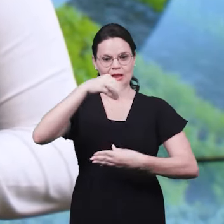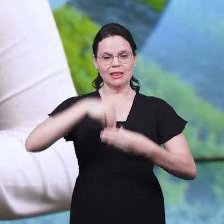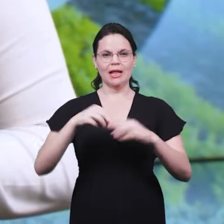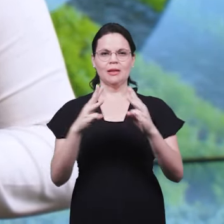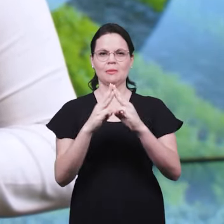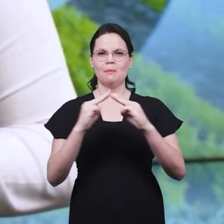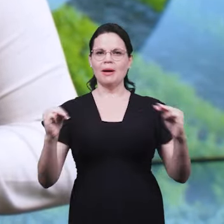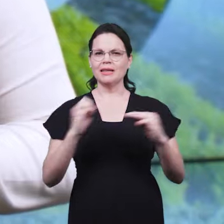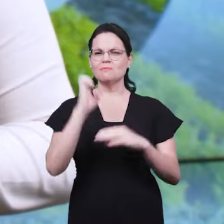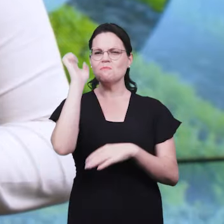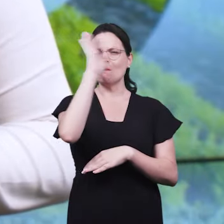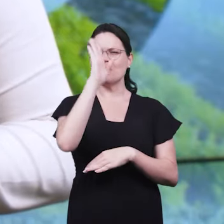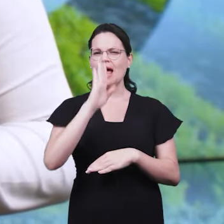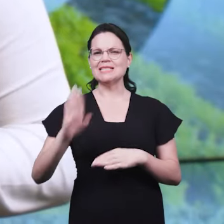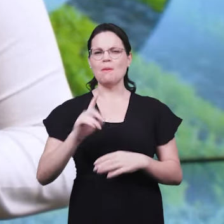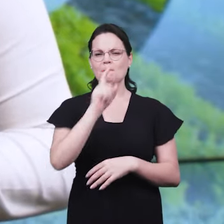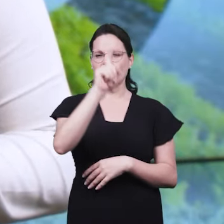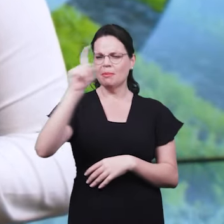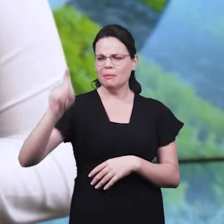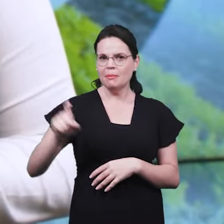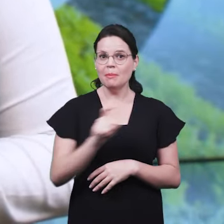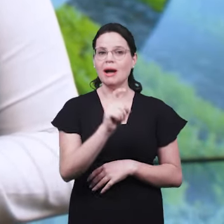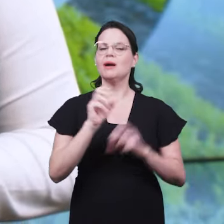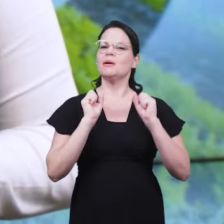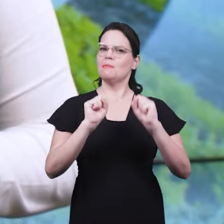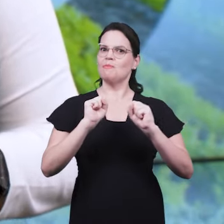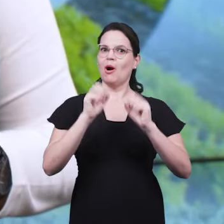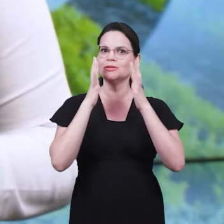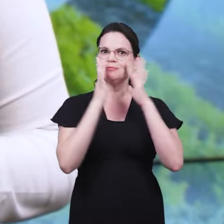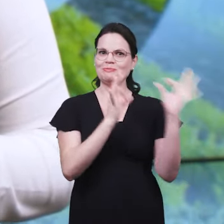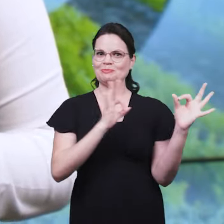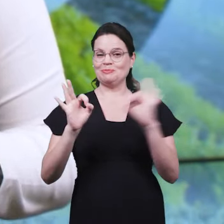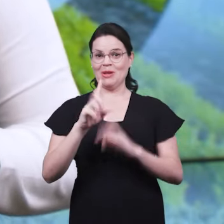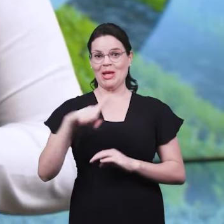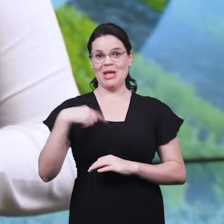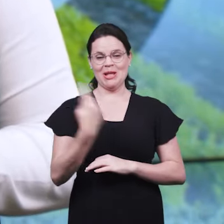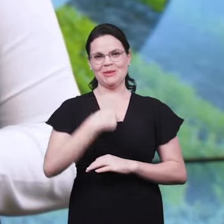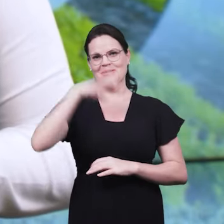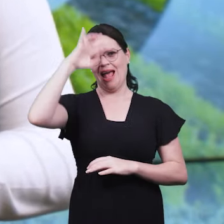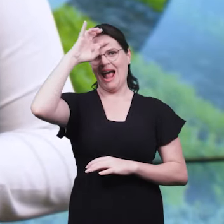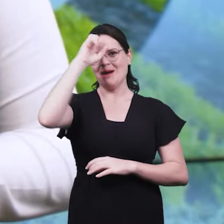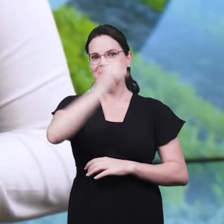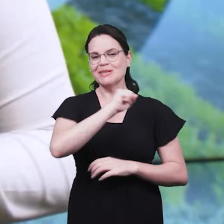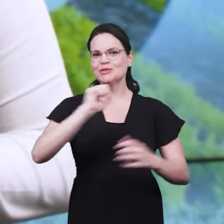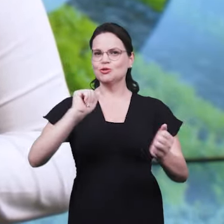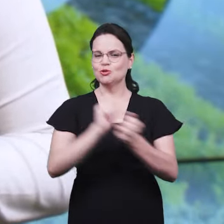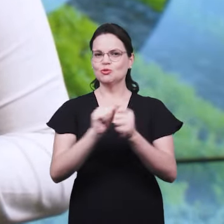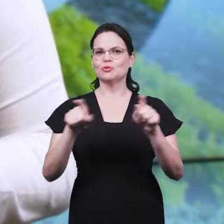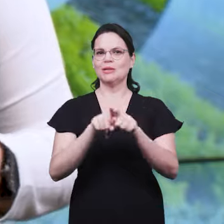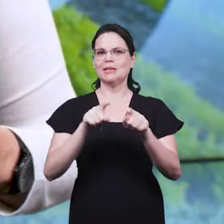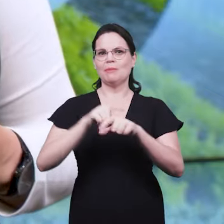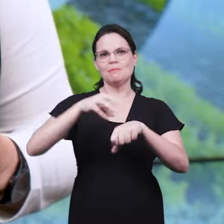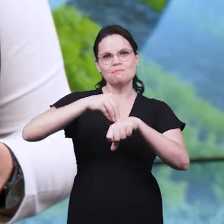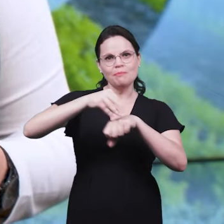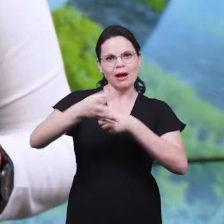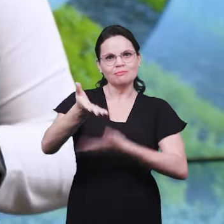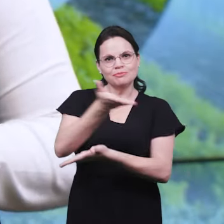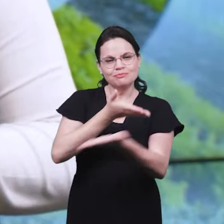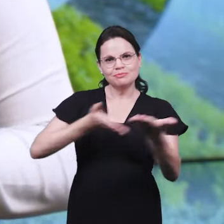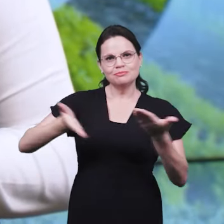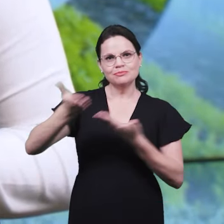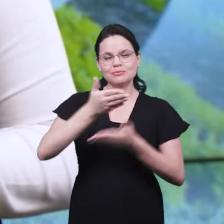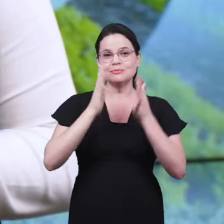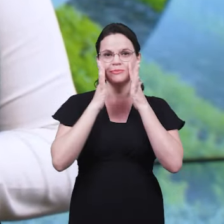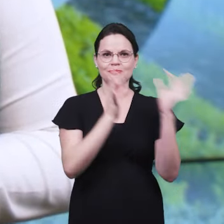são realizadas no Manaim por todo o Brasil. Fique com a gente, porque temos muito a aprender juntos e a compartilhar